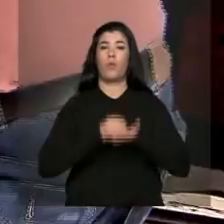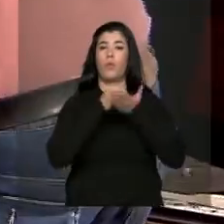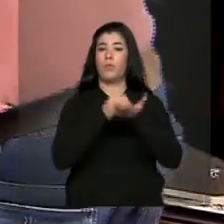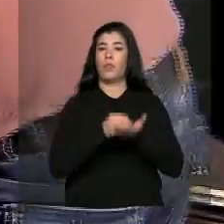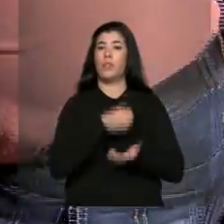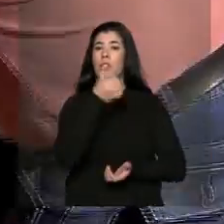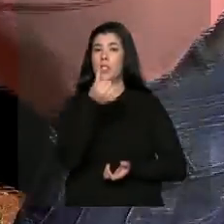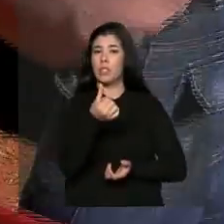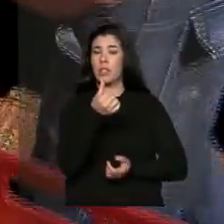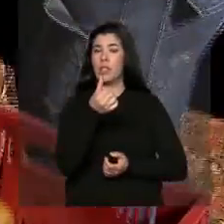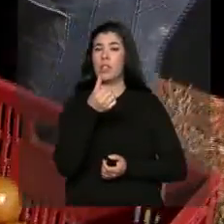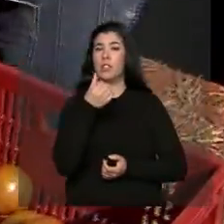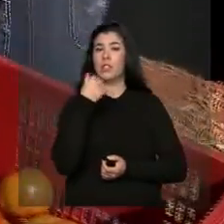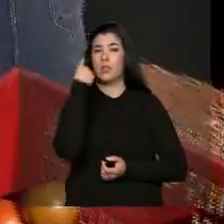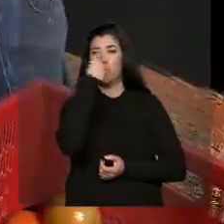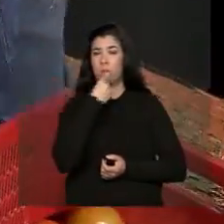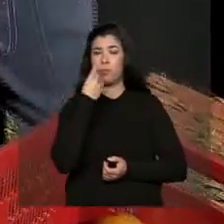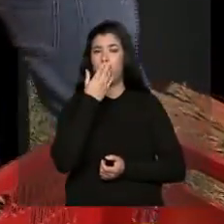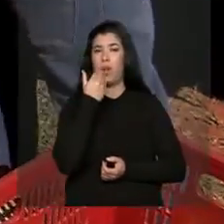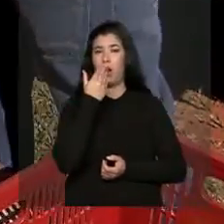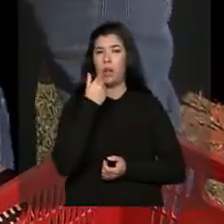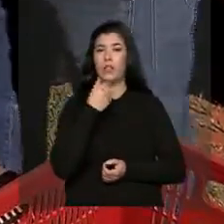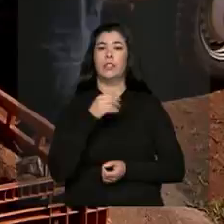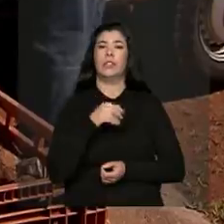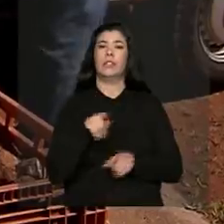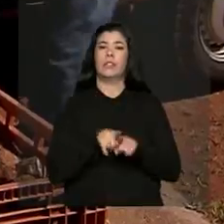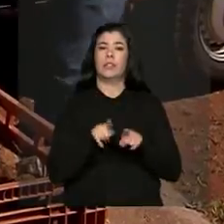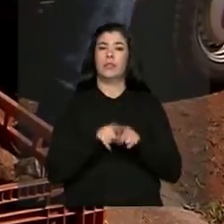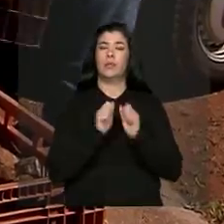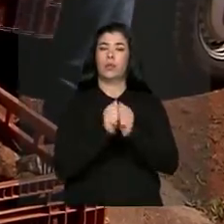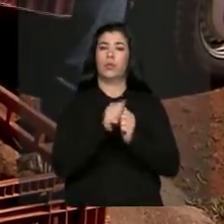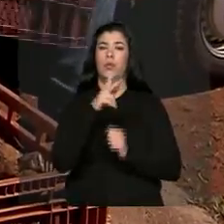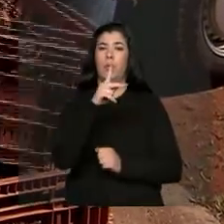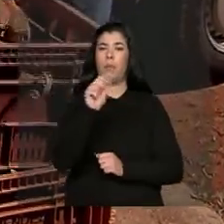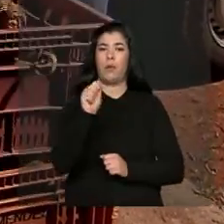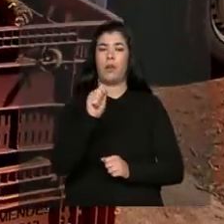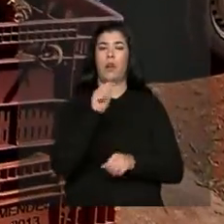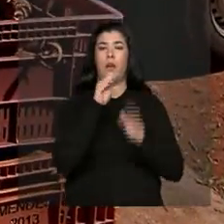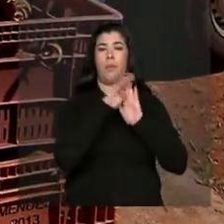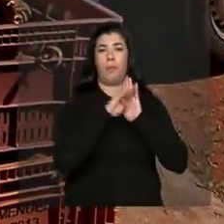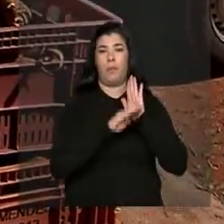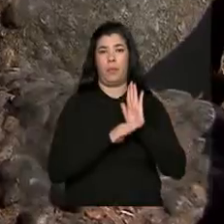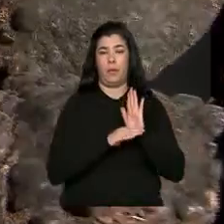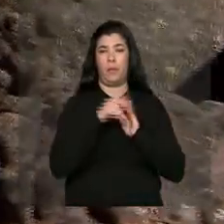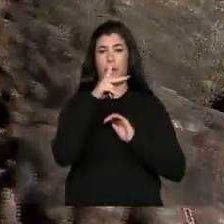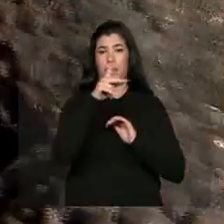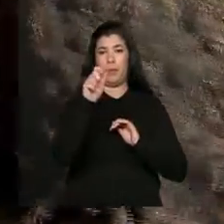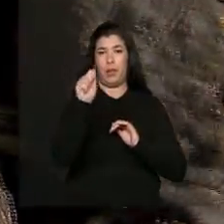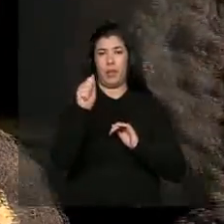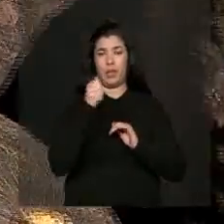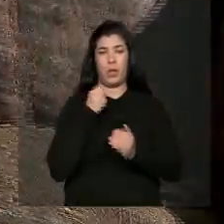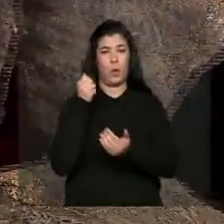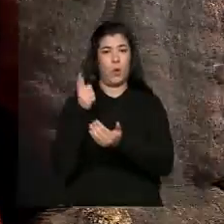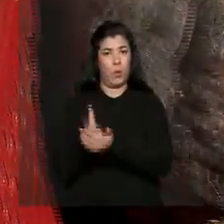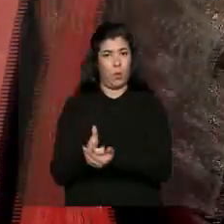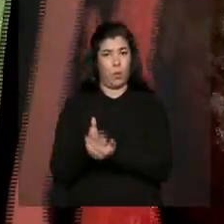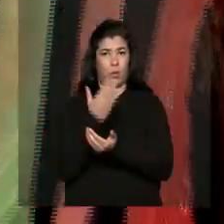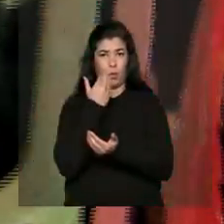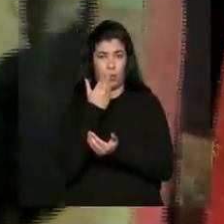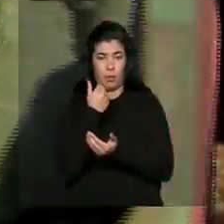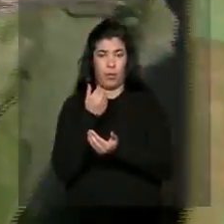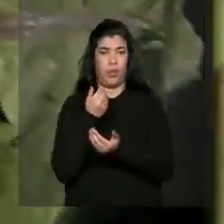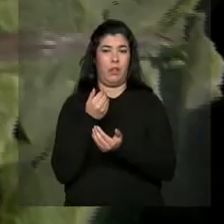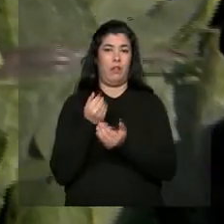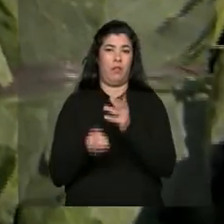refeições, muitas com produtos do PAA, o Programa de Aquisição de Alimentos do Governo Federal, que compra de agricultores familiares